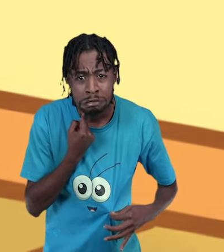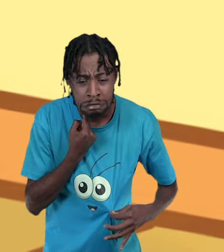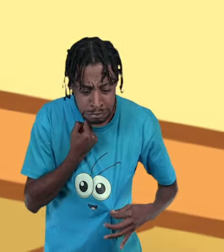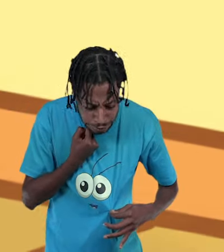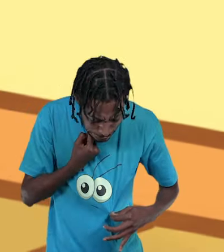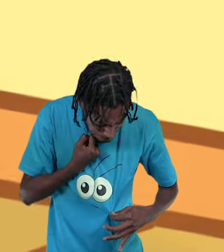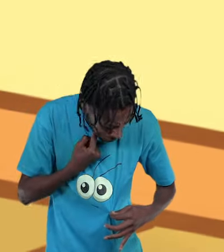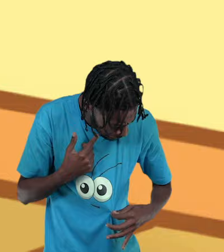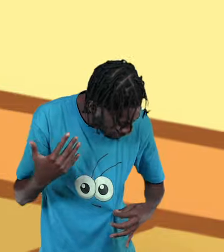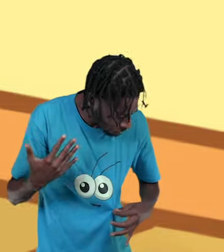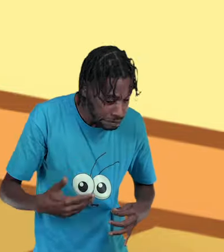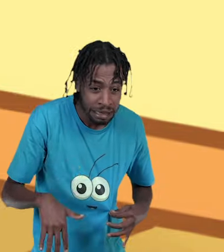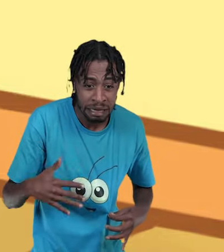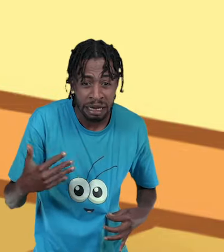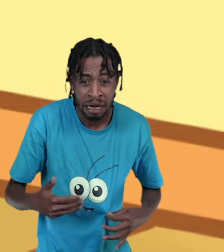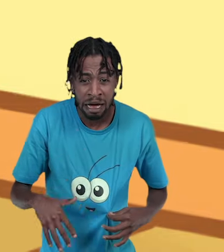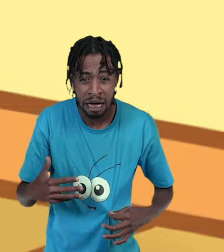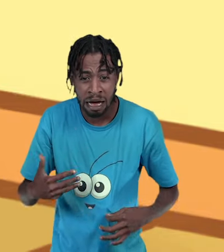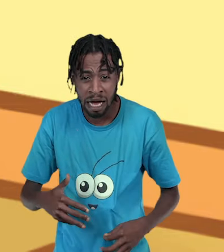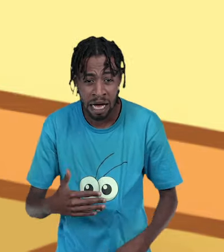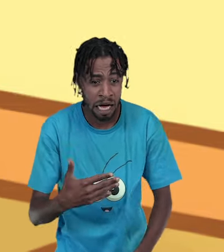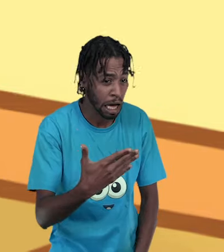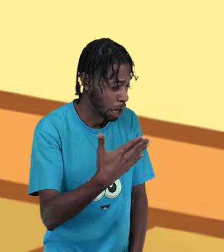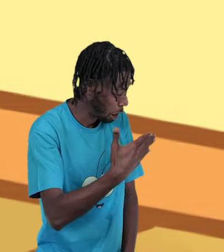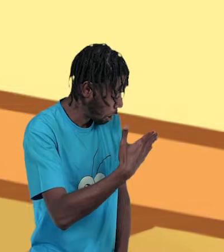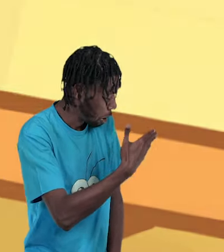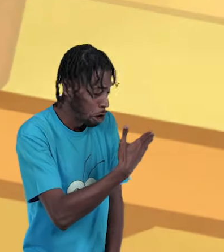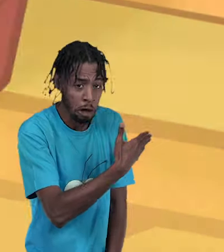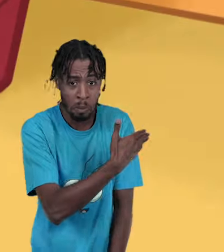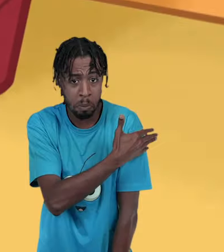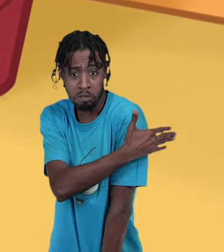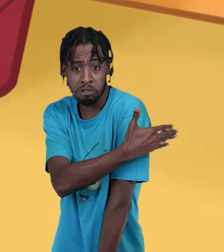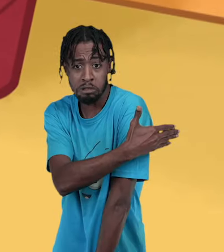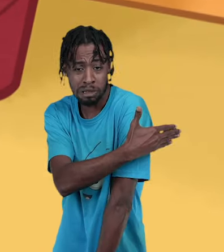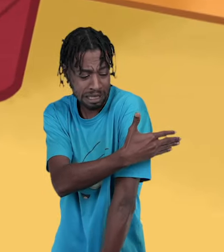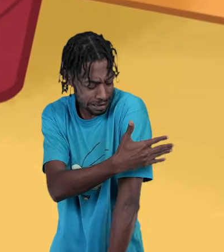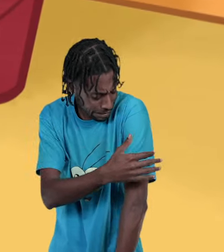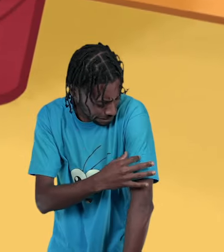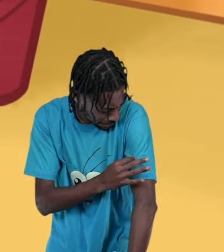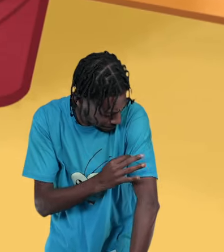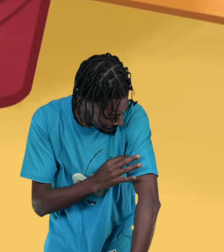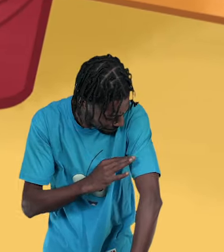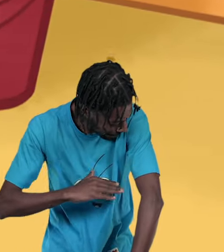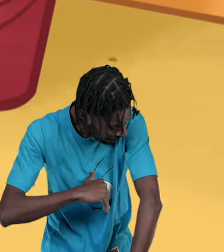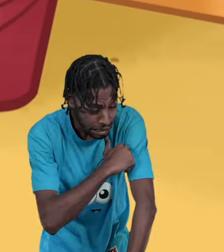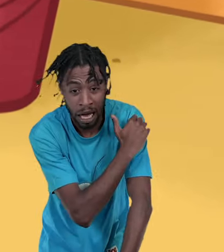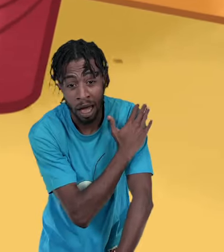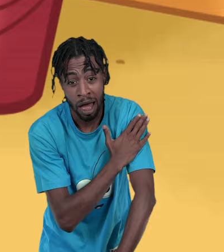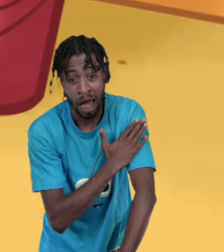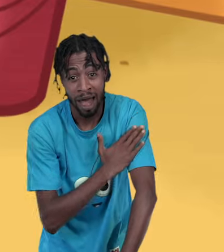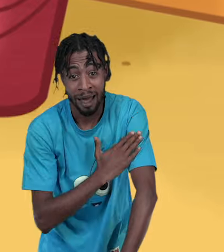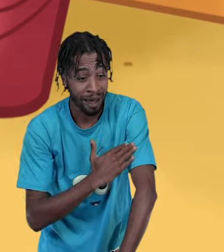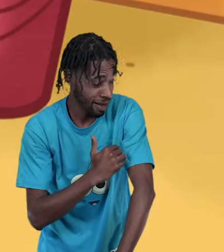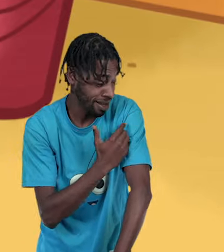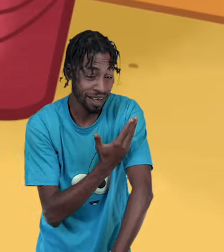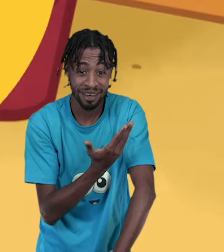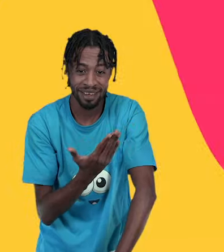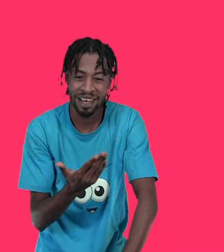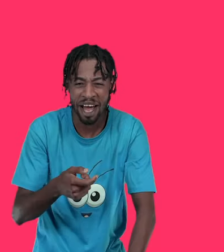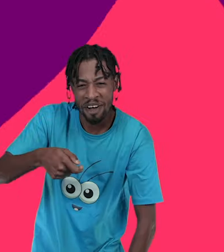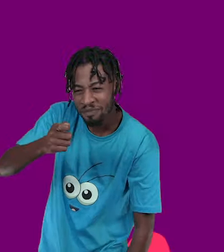Se encostar na tinta fresca Pintadinho vai